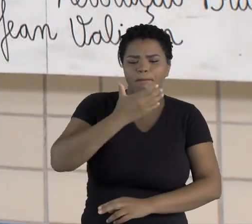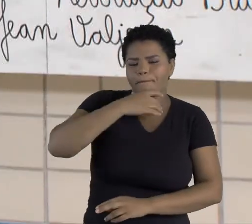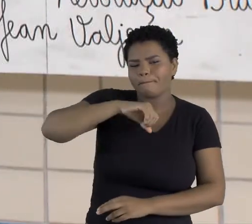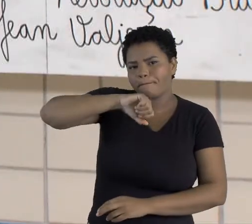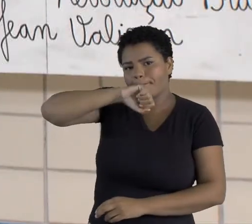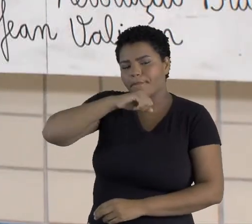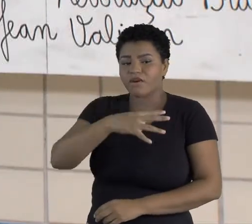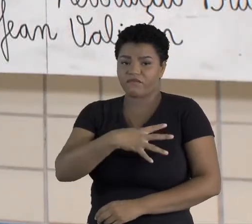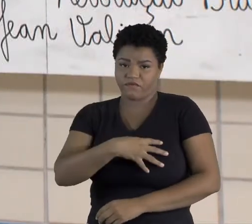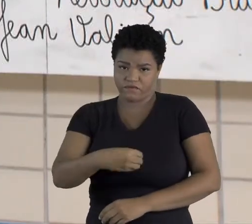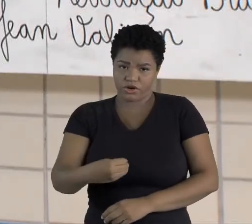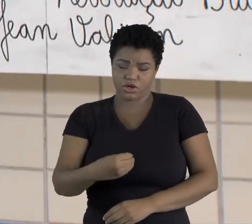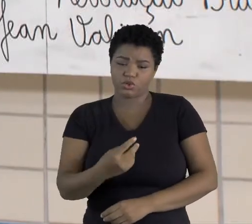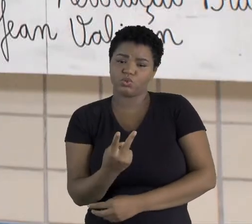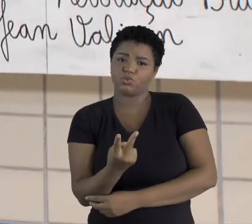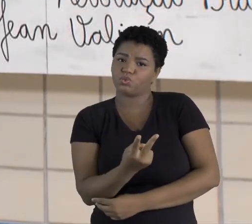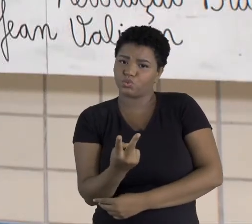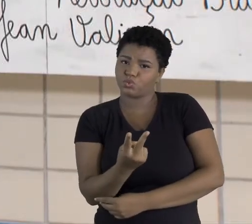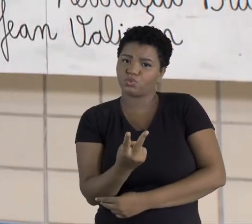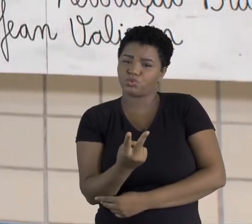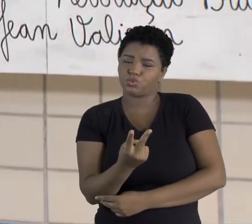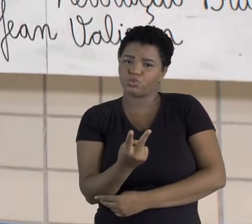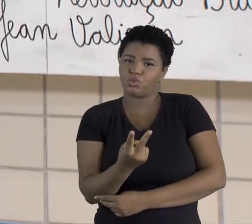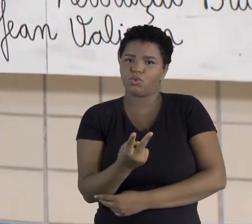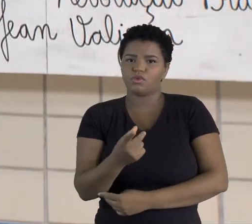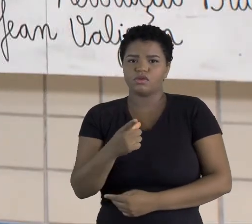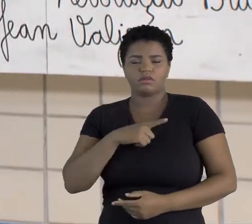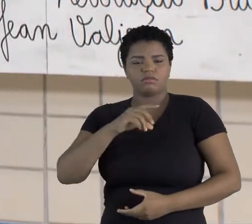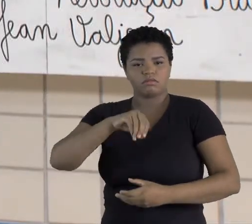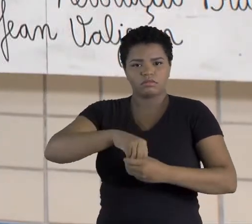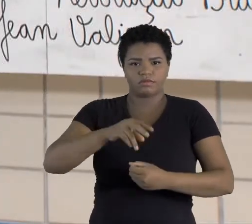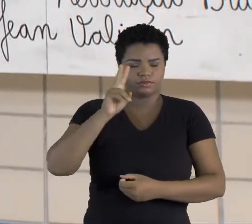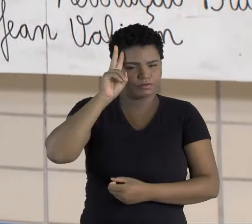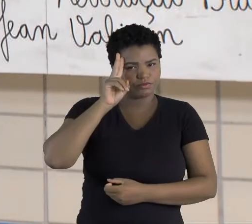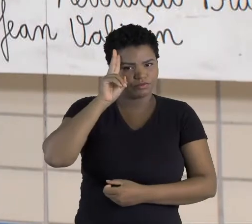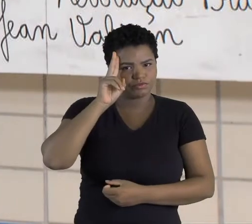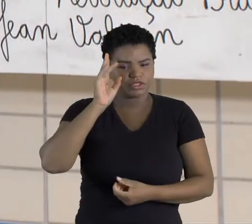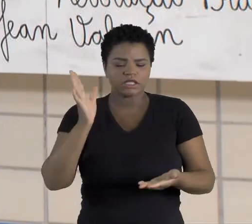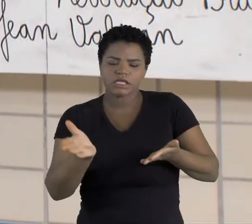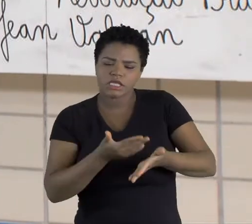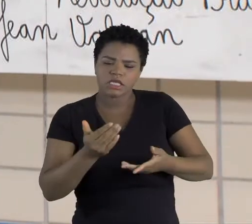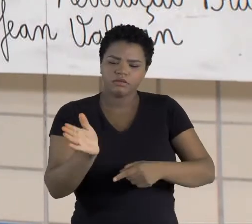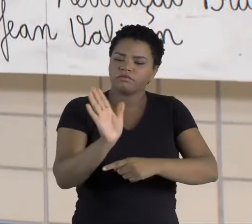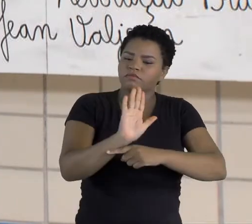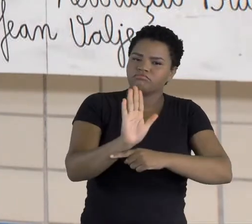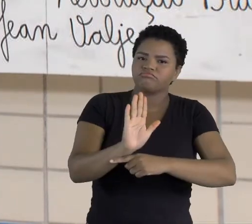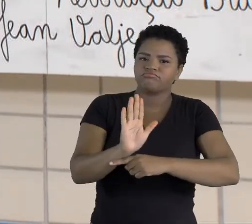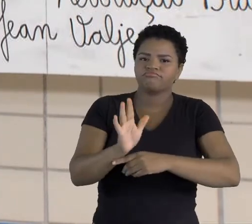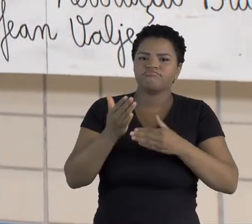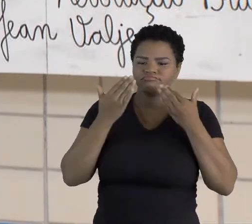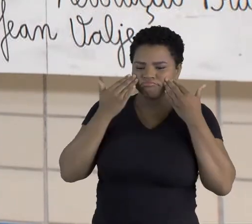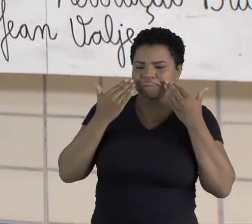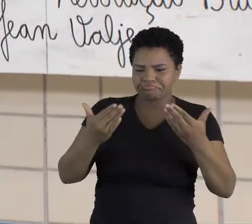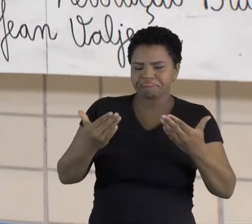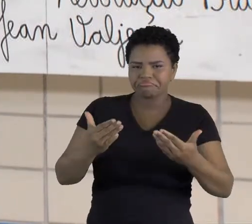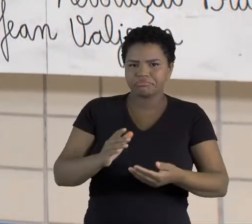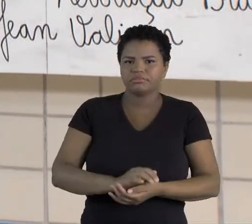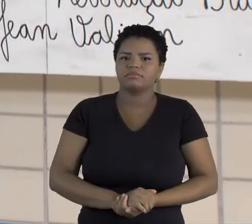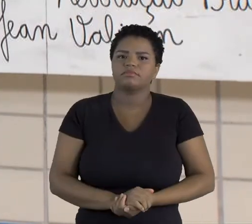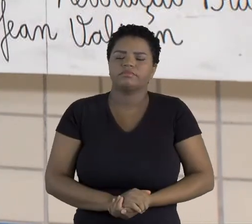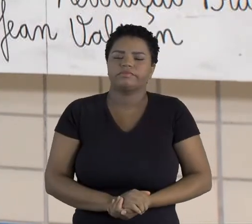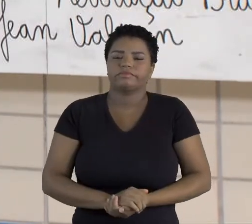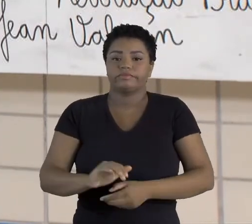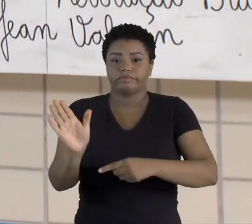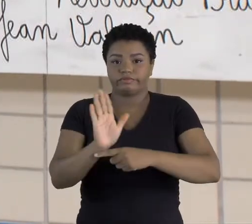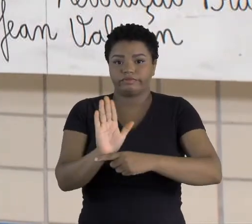filho que eles protagonizam, tanto no livro como no filme, isso é bem evidenciado. Lá no filme,